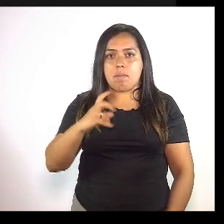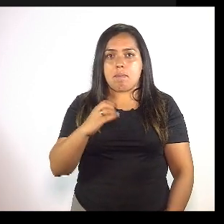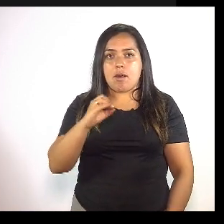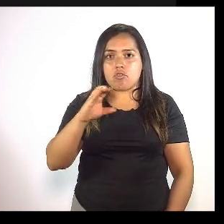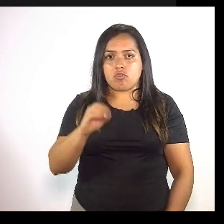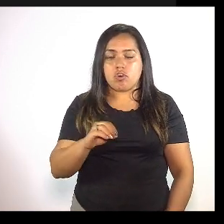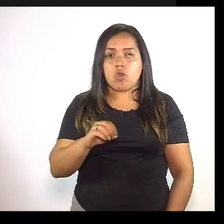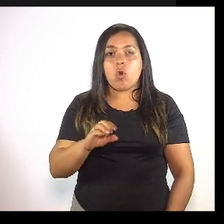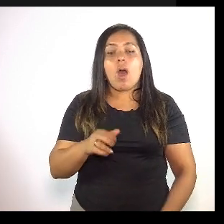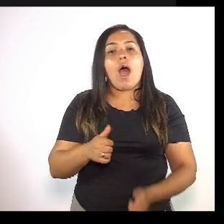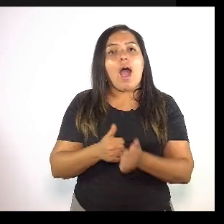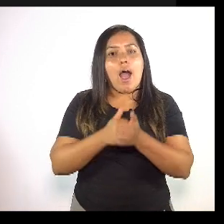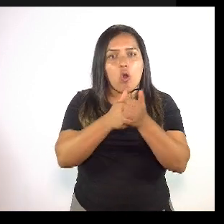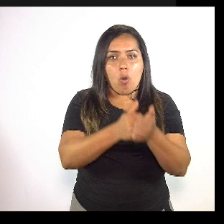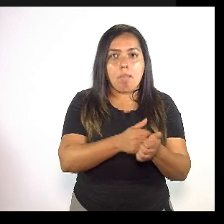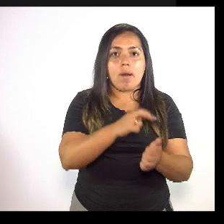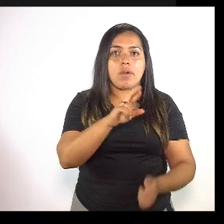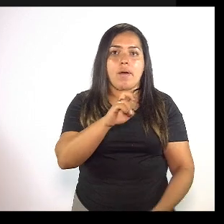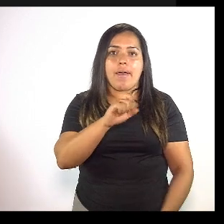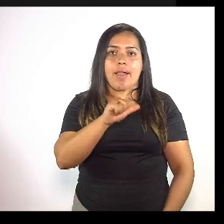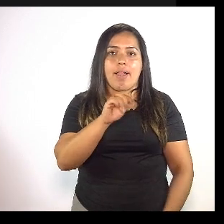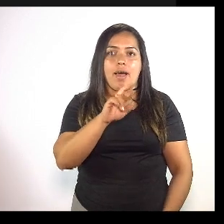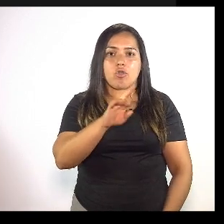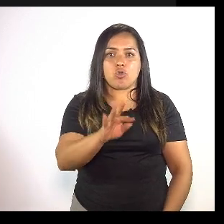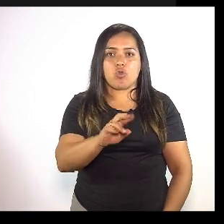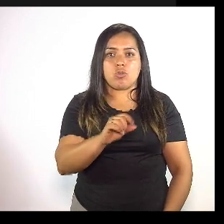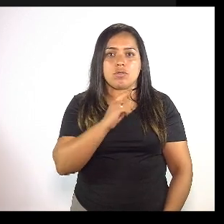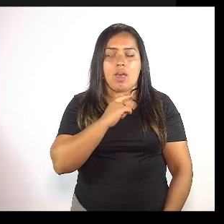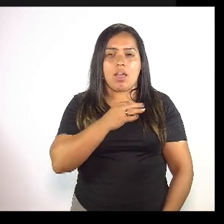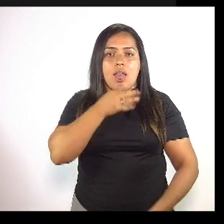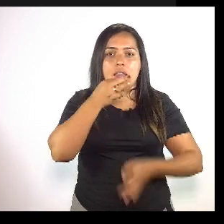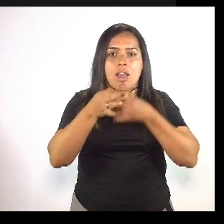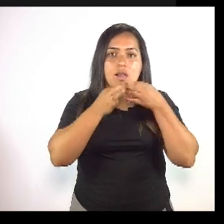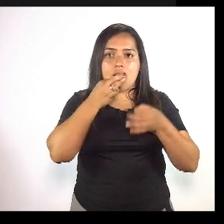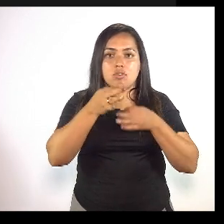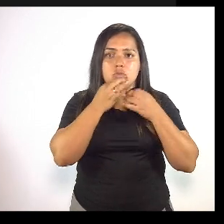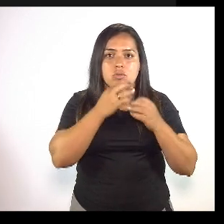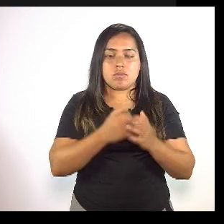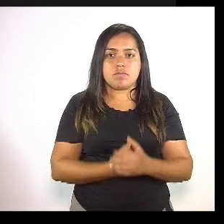Acompanho o voto do relator, presidente.